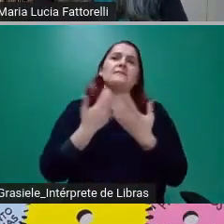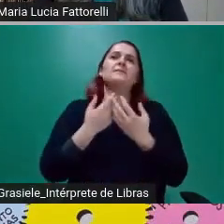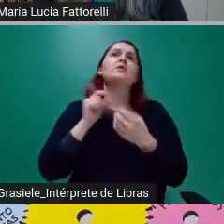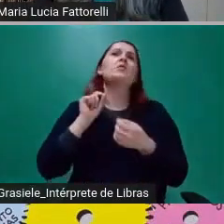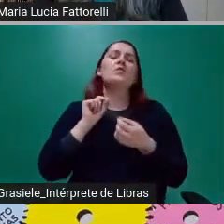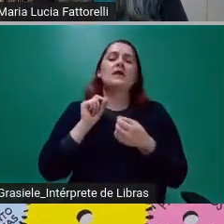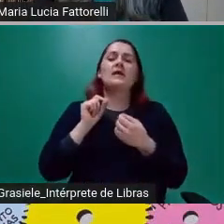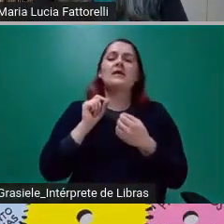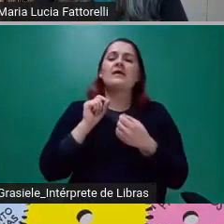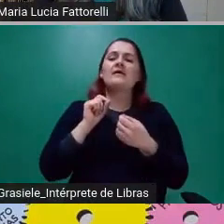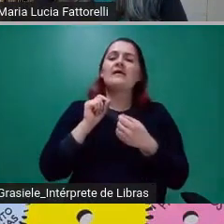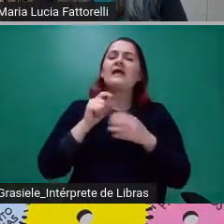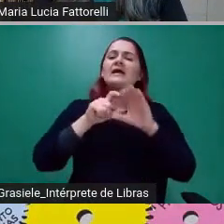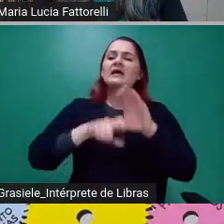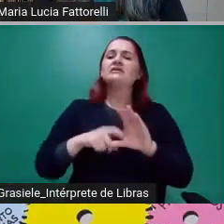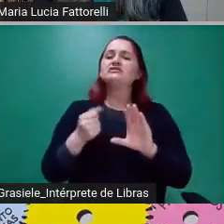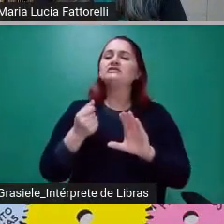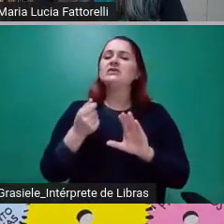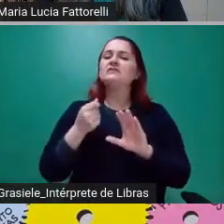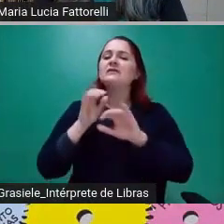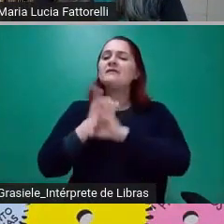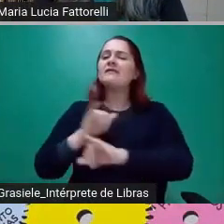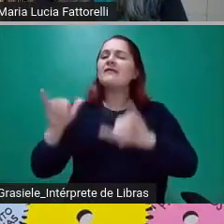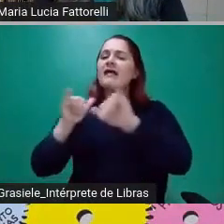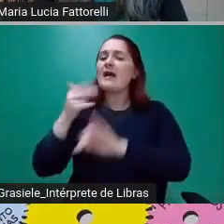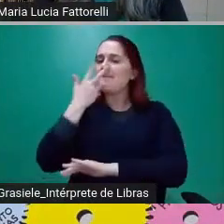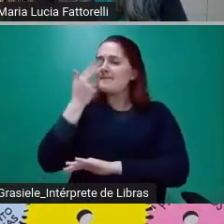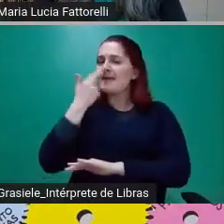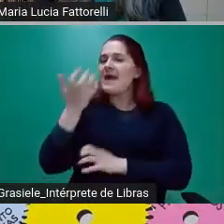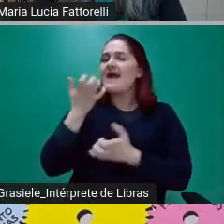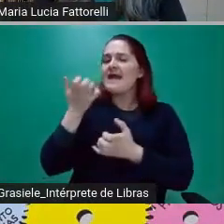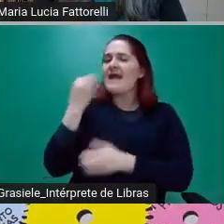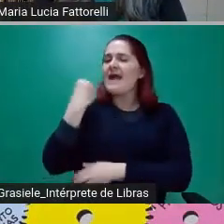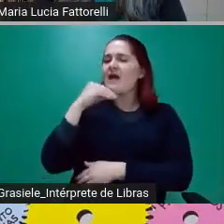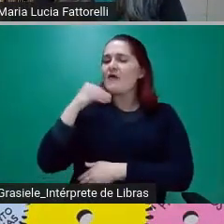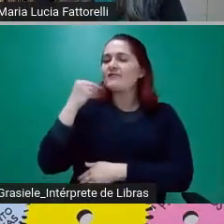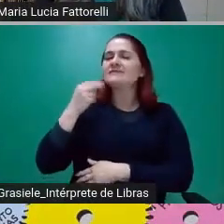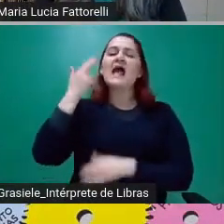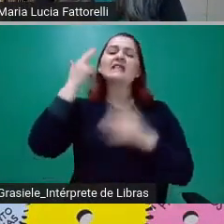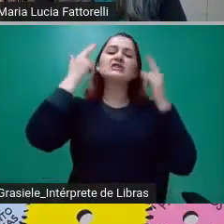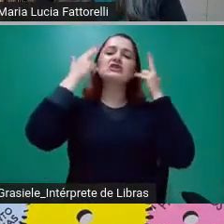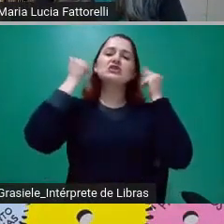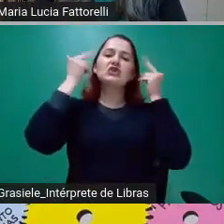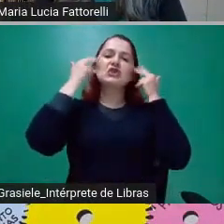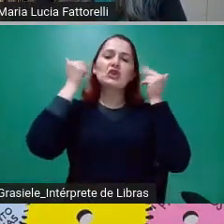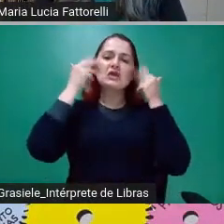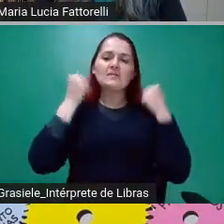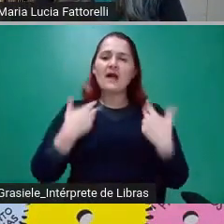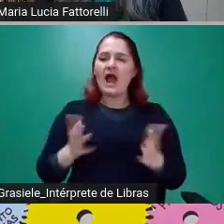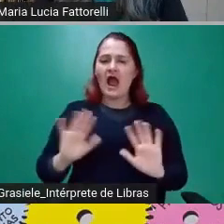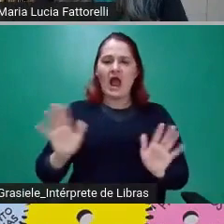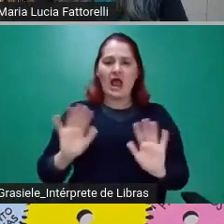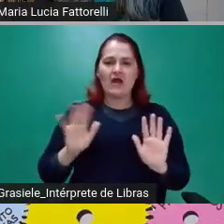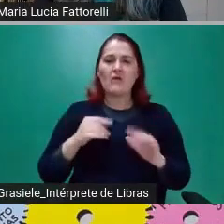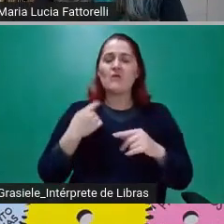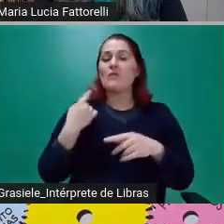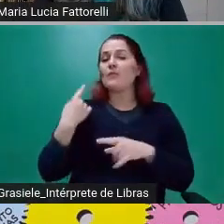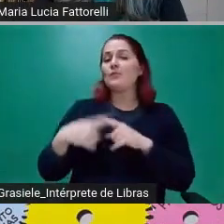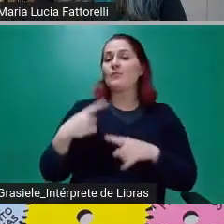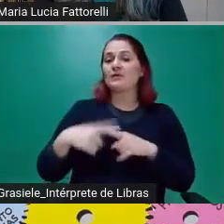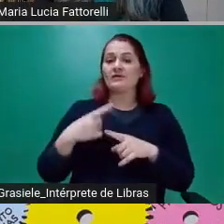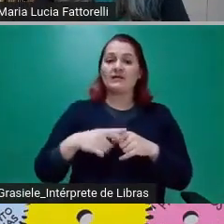se normalizar a partir da legalização de determinadas ações que são,